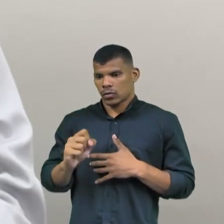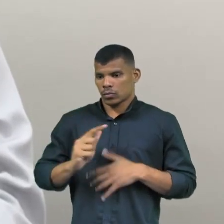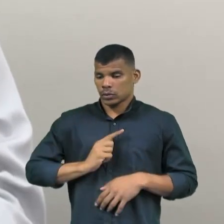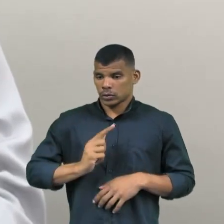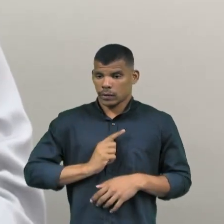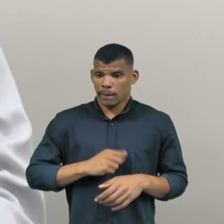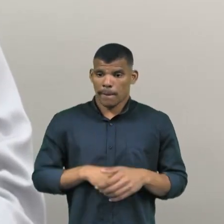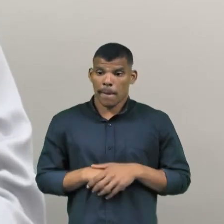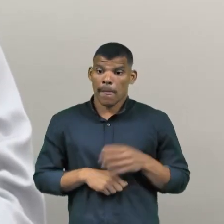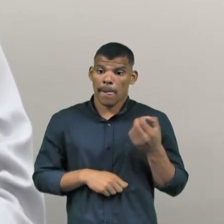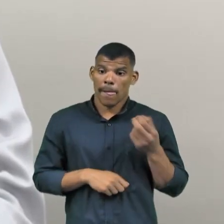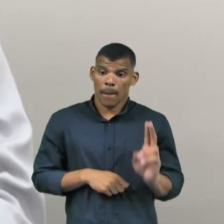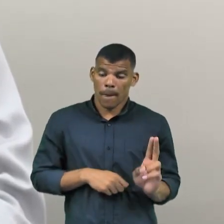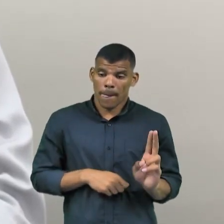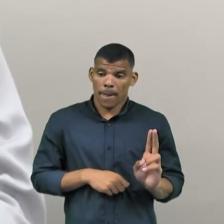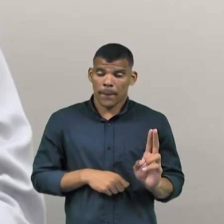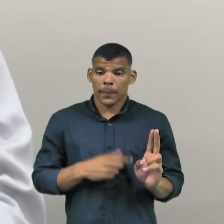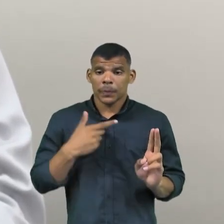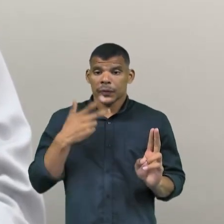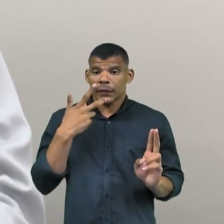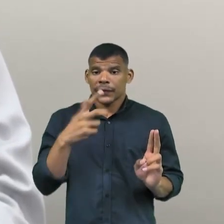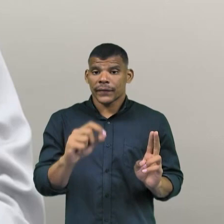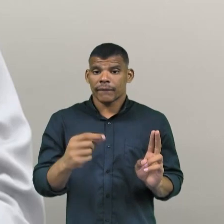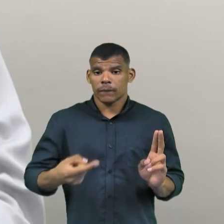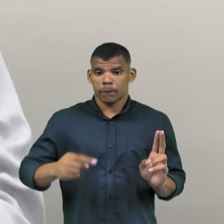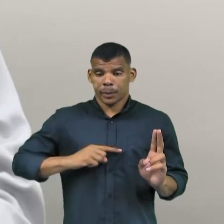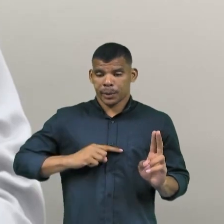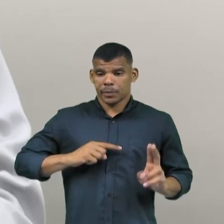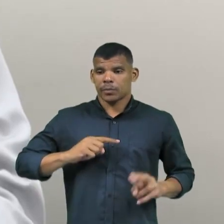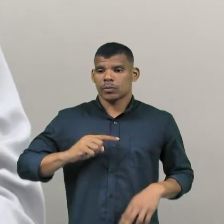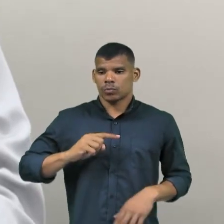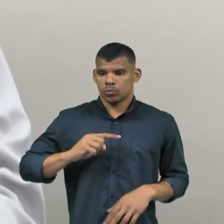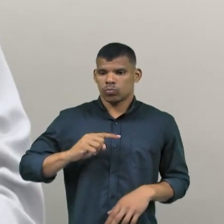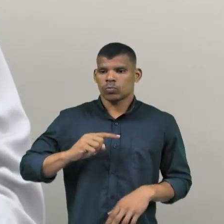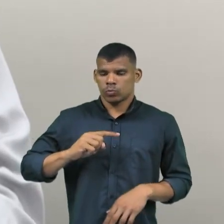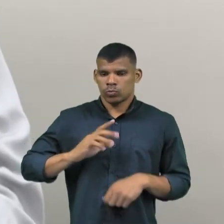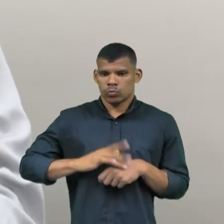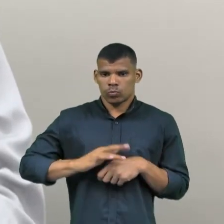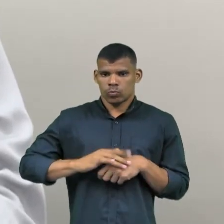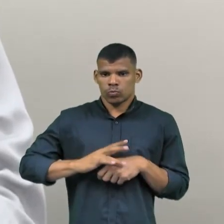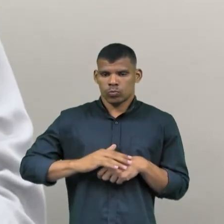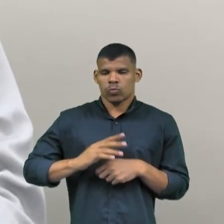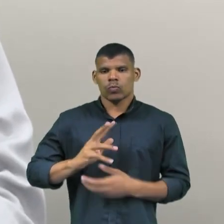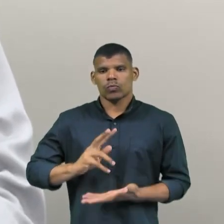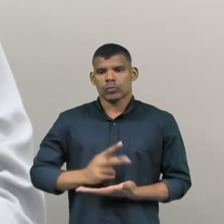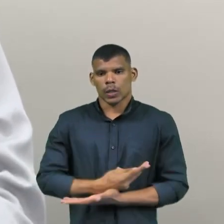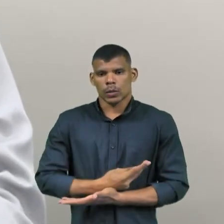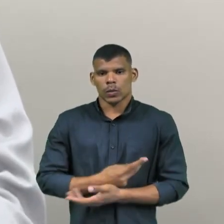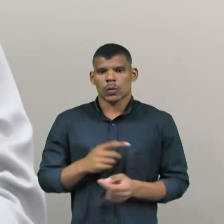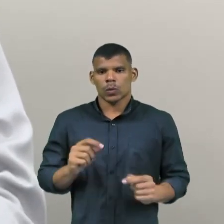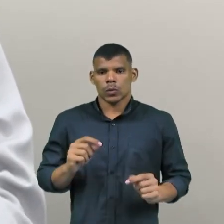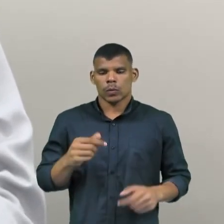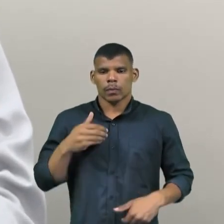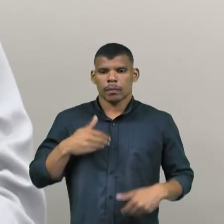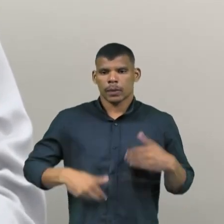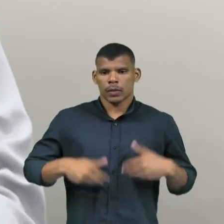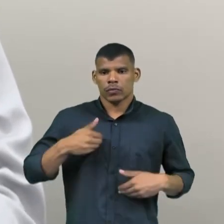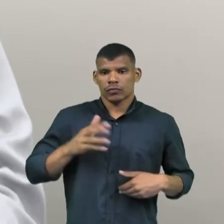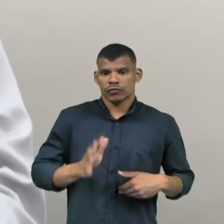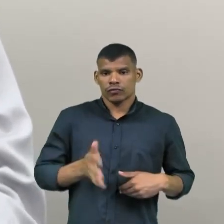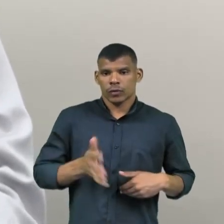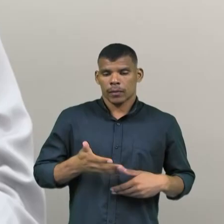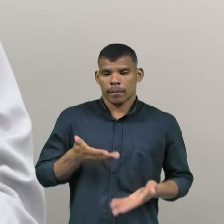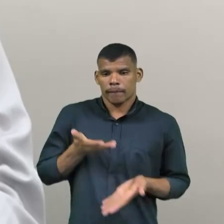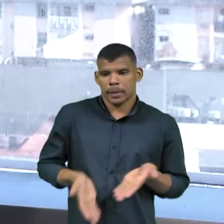já tiveram aquilo que a gente chama de infecções oportunistas, né? Aquelas infecções que só acometem pacientes que já têm uma perda